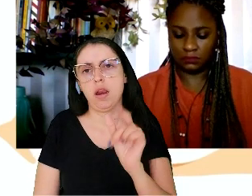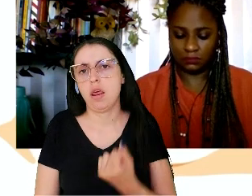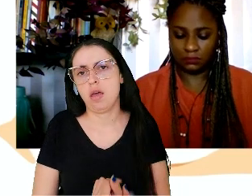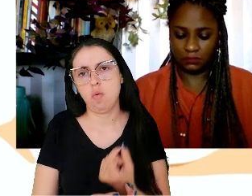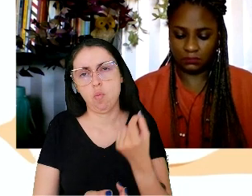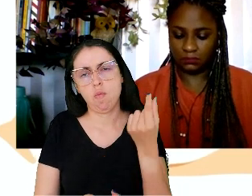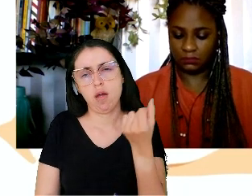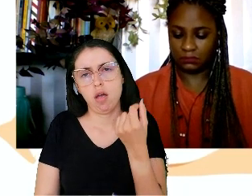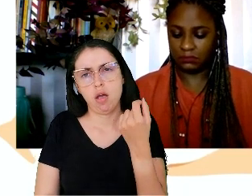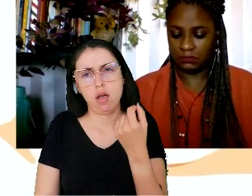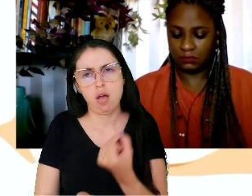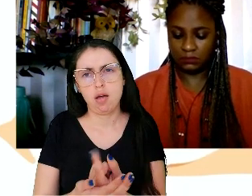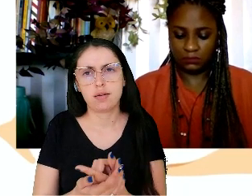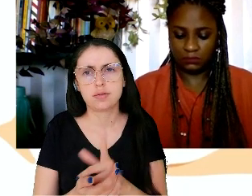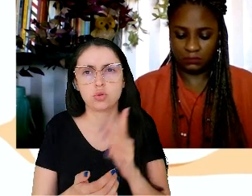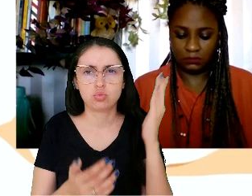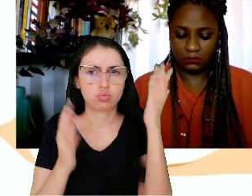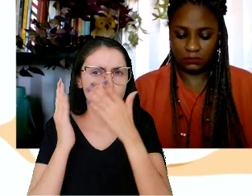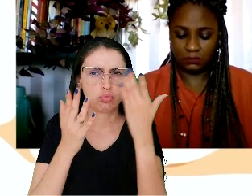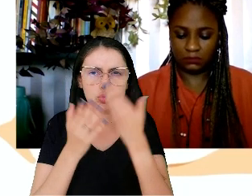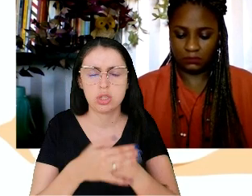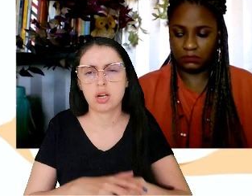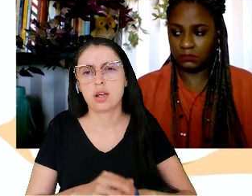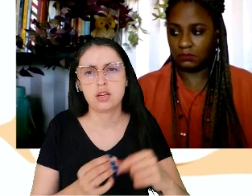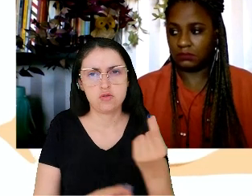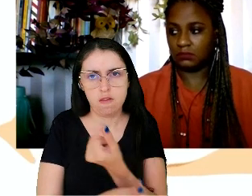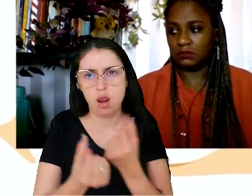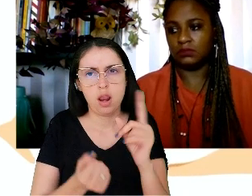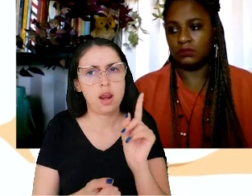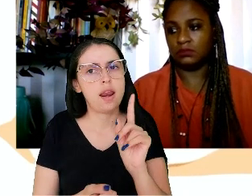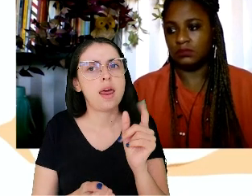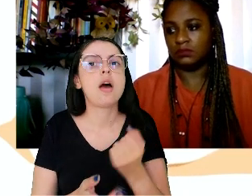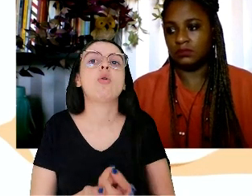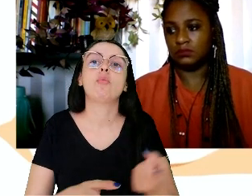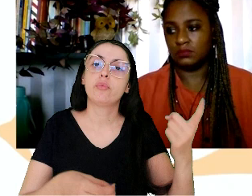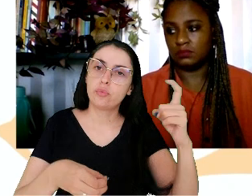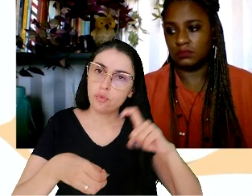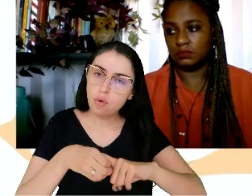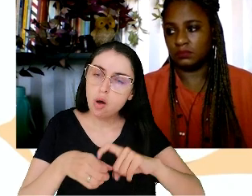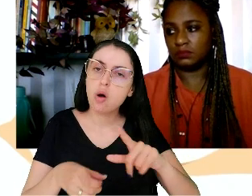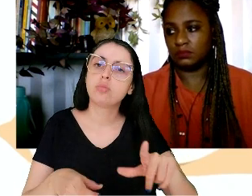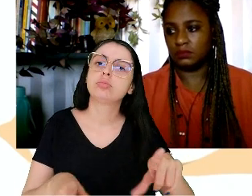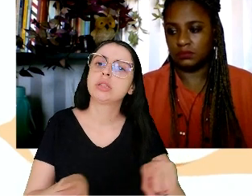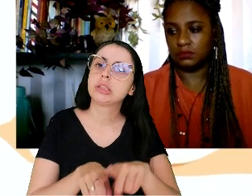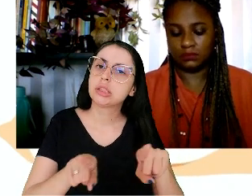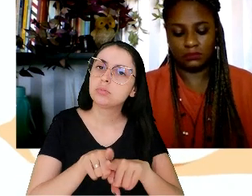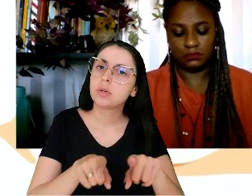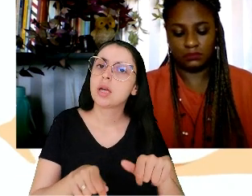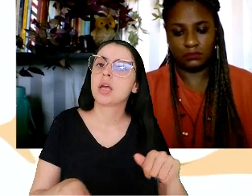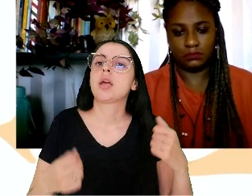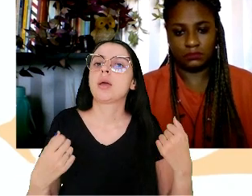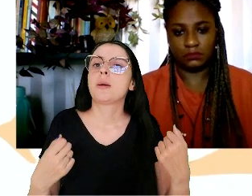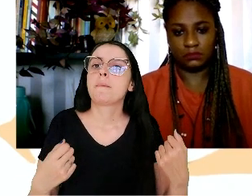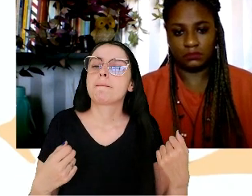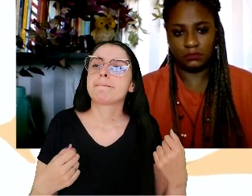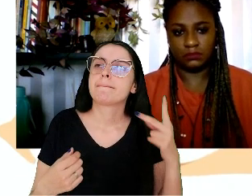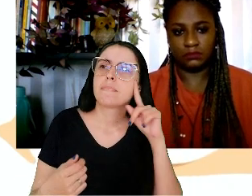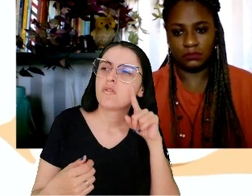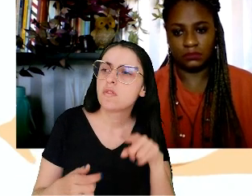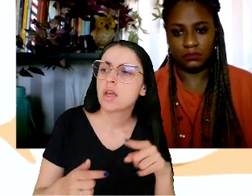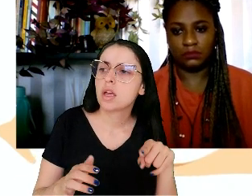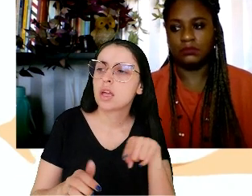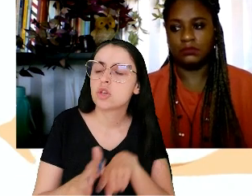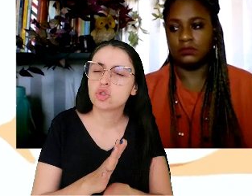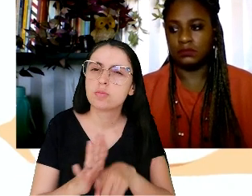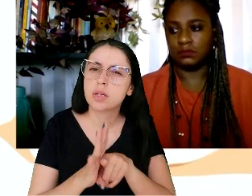não é remunerado e que não é reconhecido, mas ele volta também porque a gente se depara com o que muitos pesquisadores